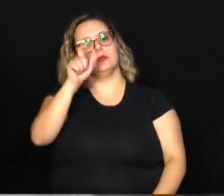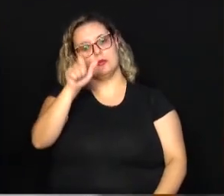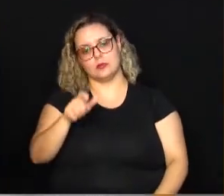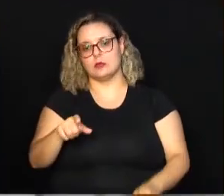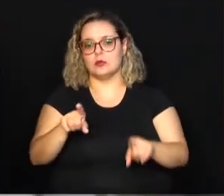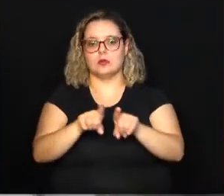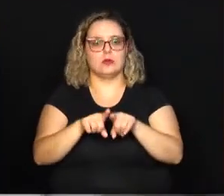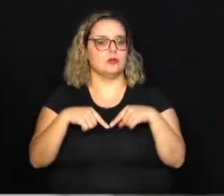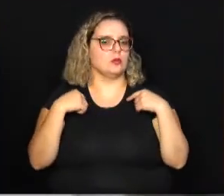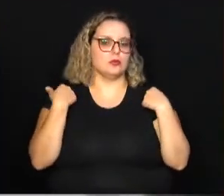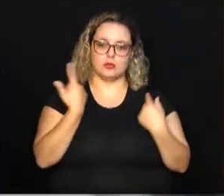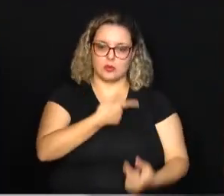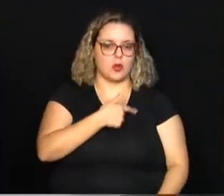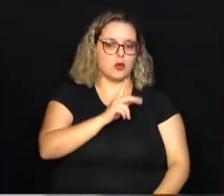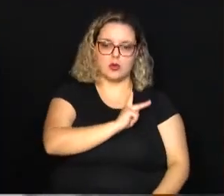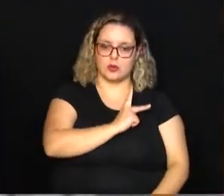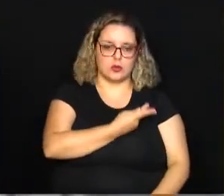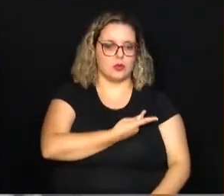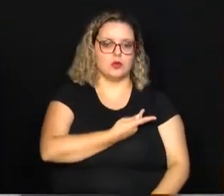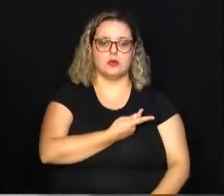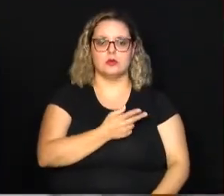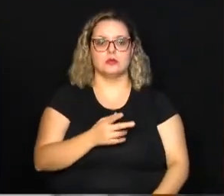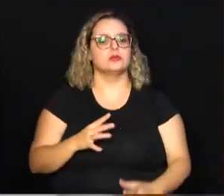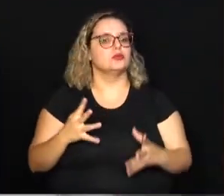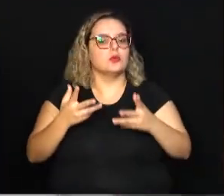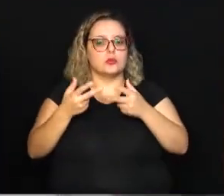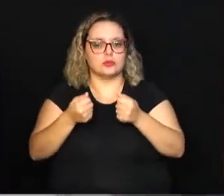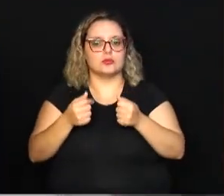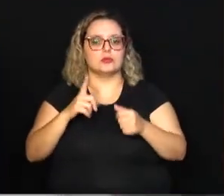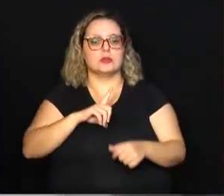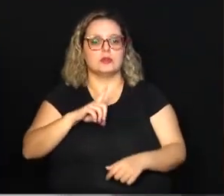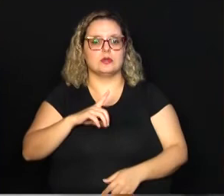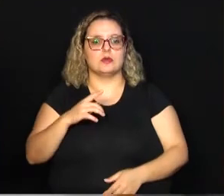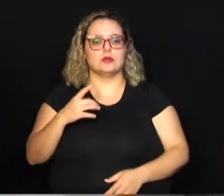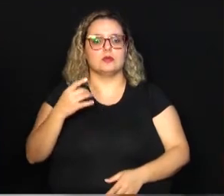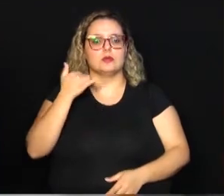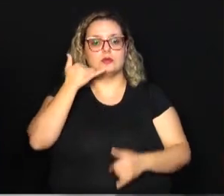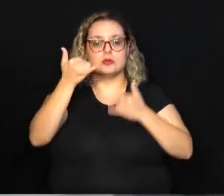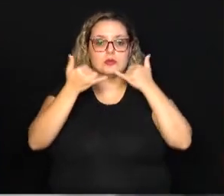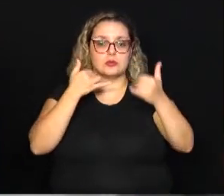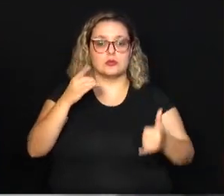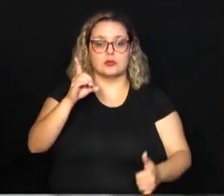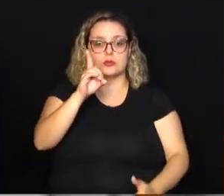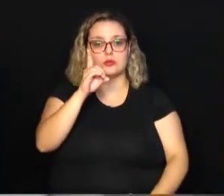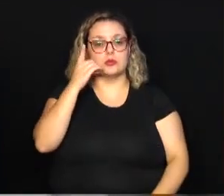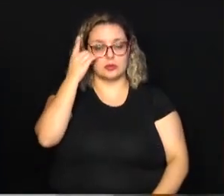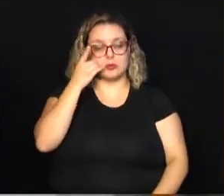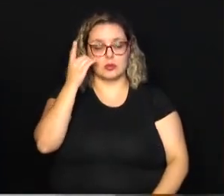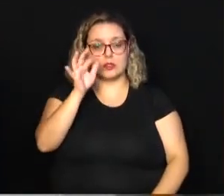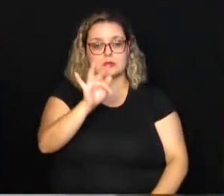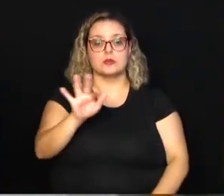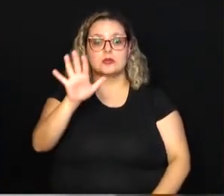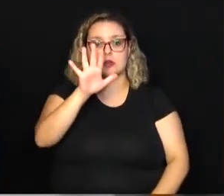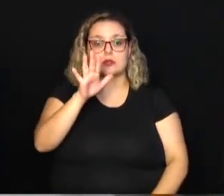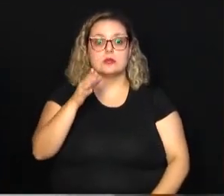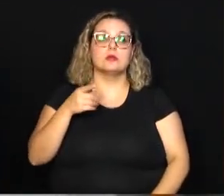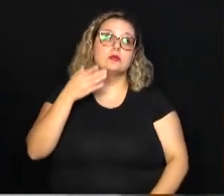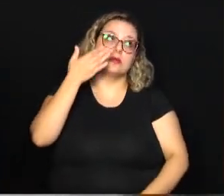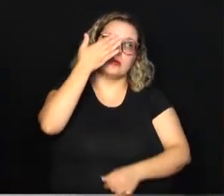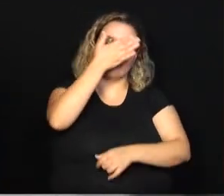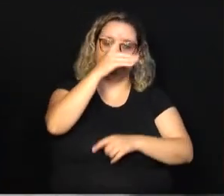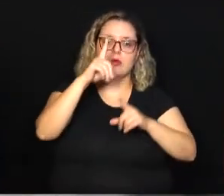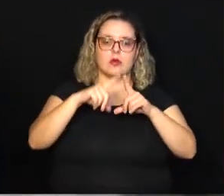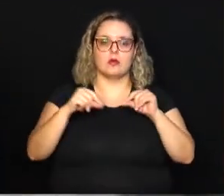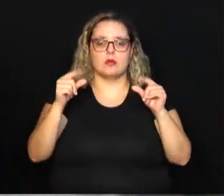vereadora Mariana, o vereador Ailson, tenho certeza. Vamos fazer contato com os deputados federais e vamos a Brasília conversar com